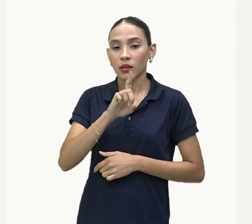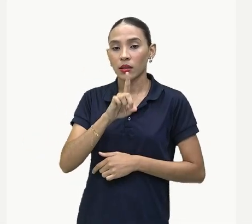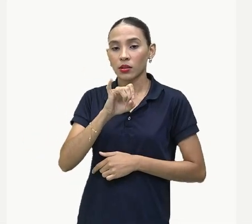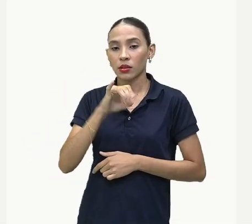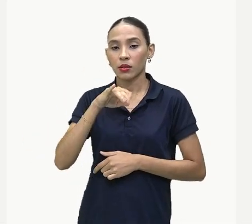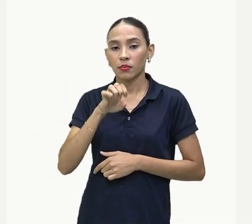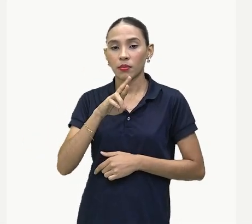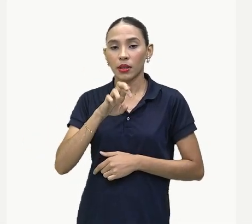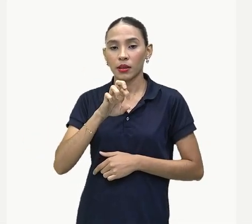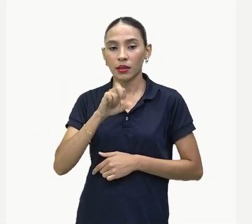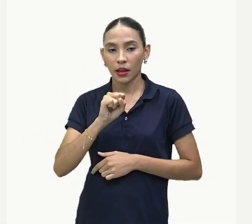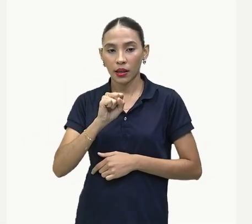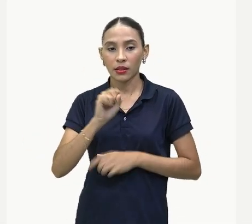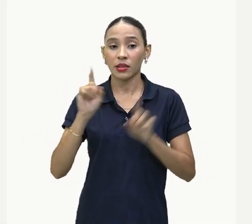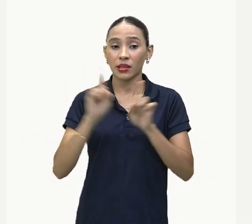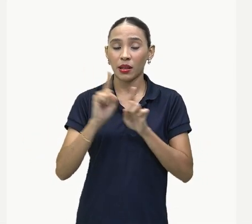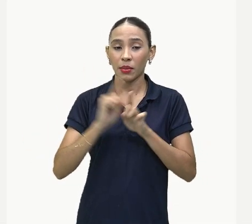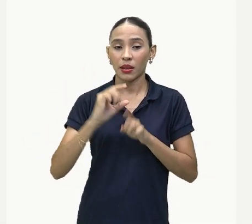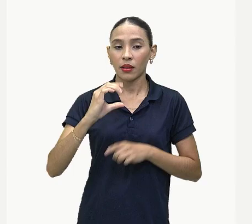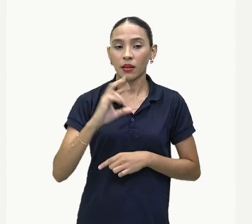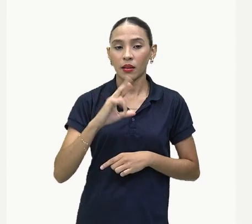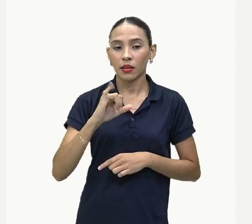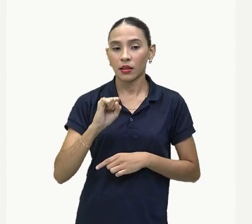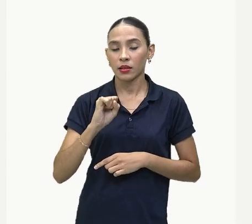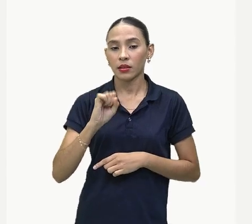e cristalinos.